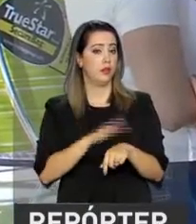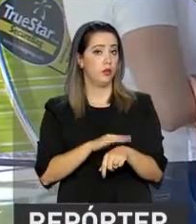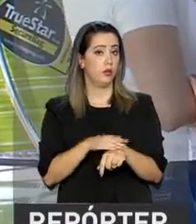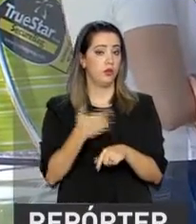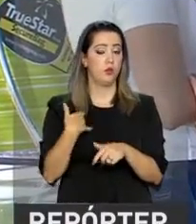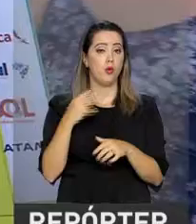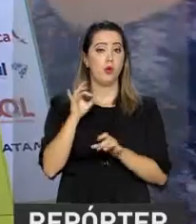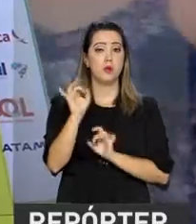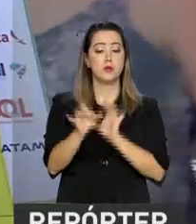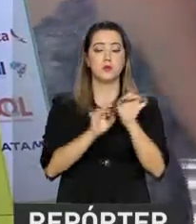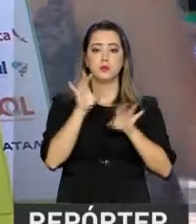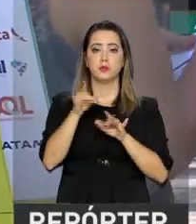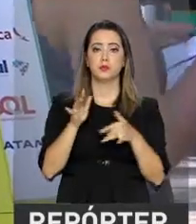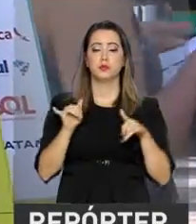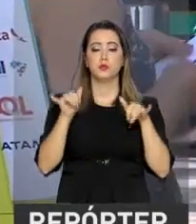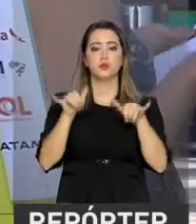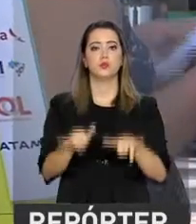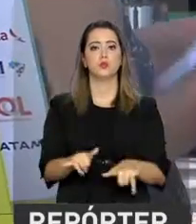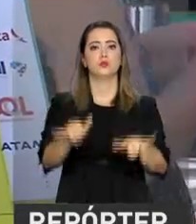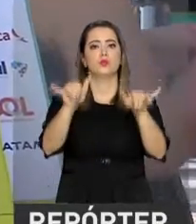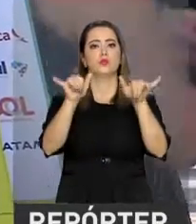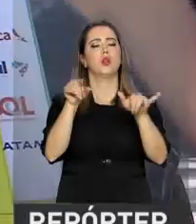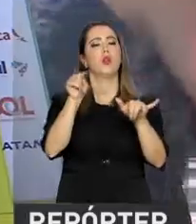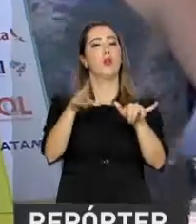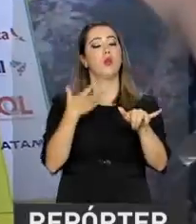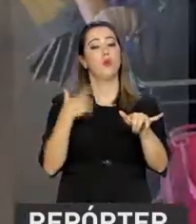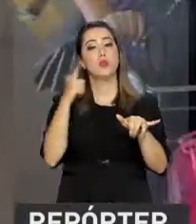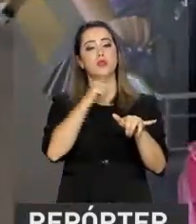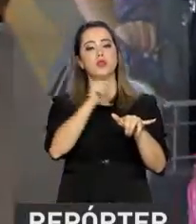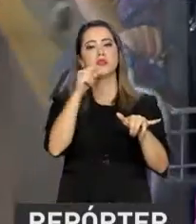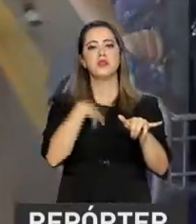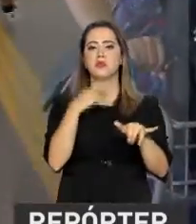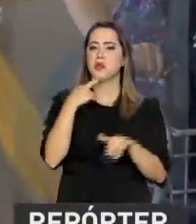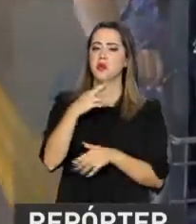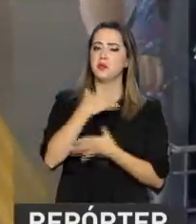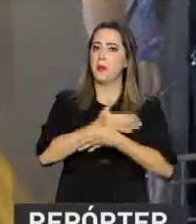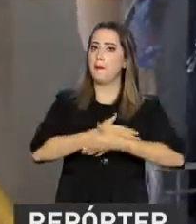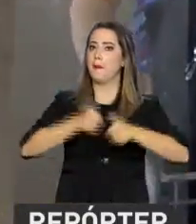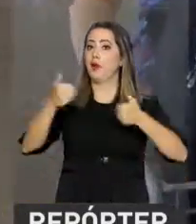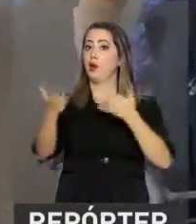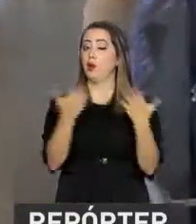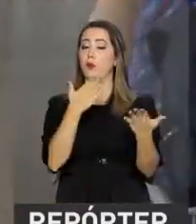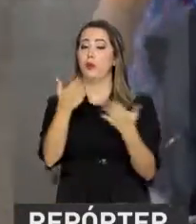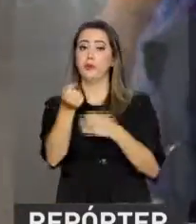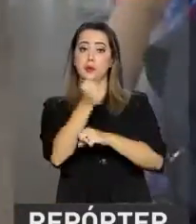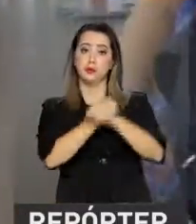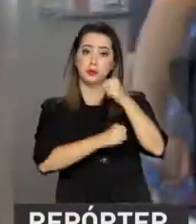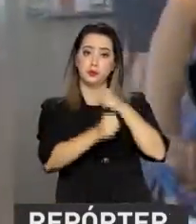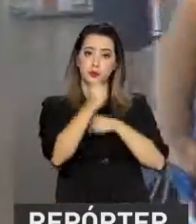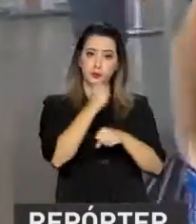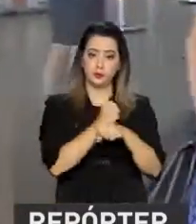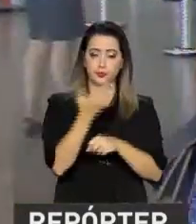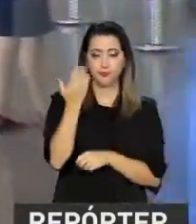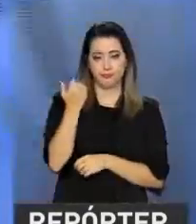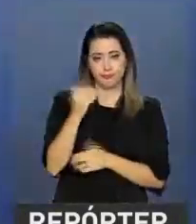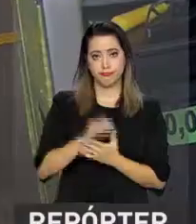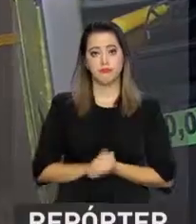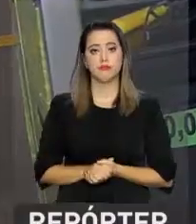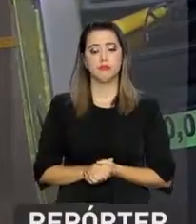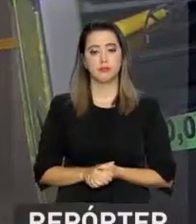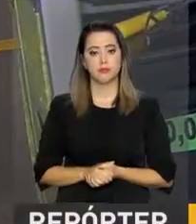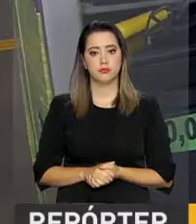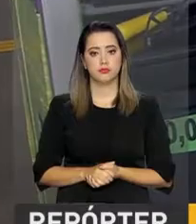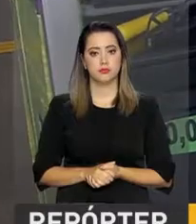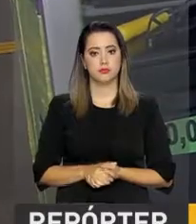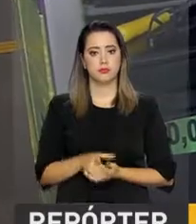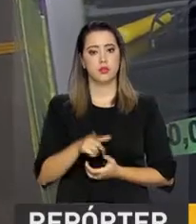especial de fim de ano nos aeroportos brasileiros têm alcançado resultados melhores do que na alta temporada anterior era